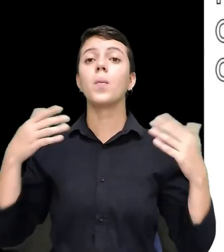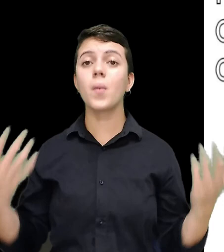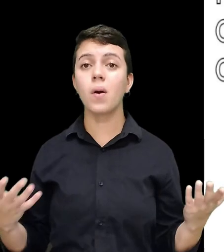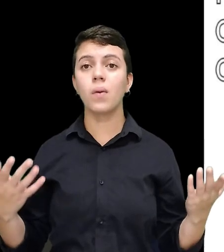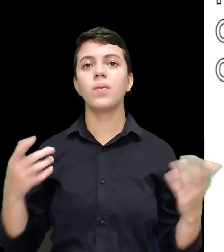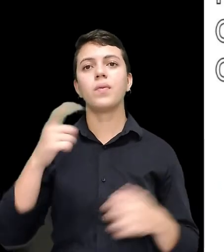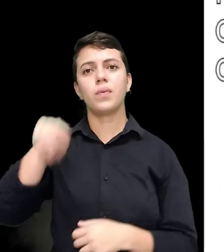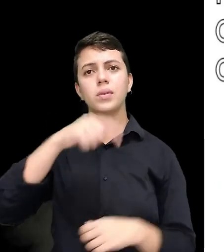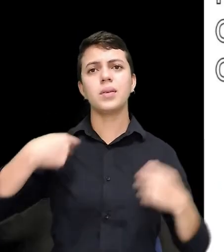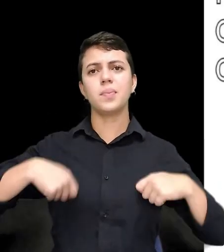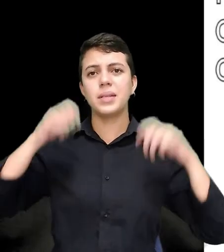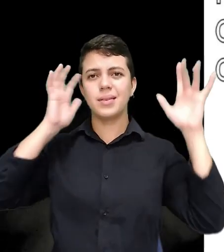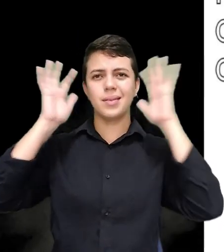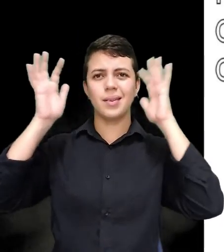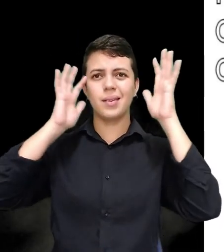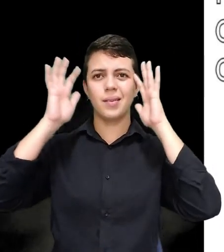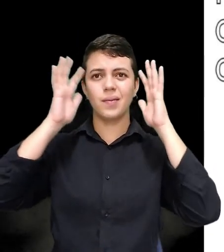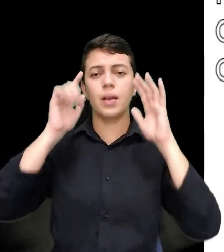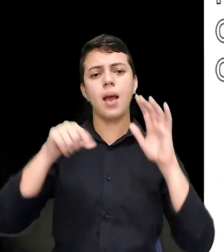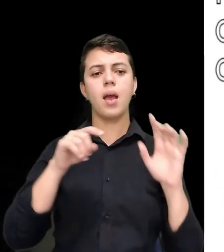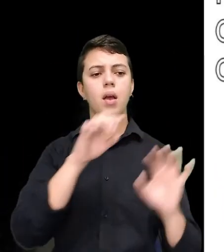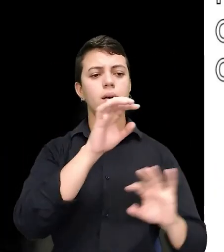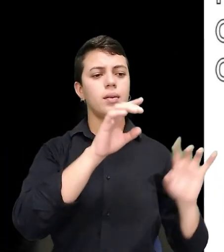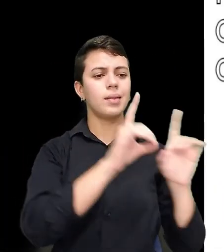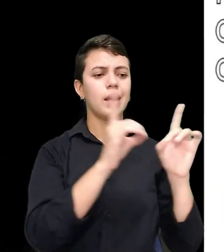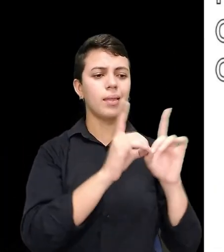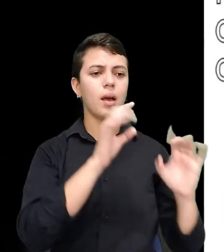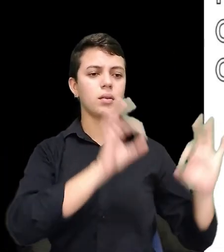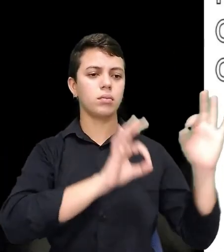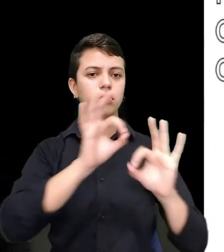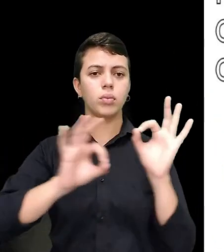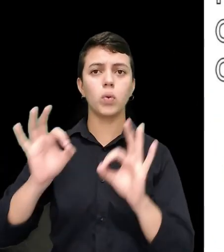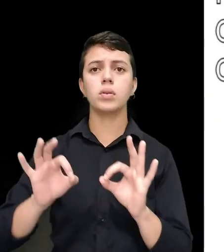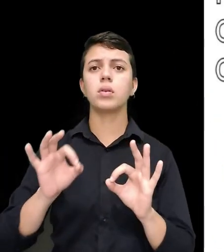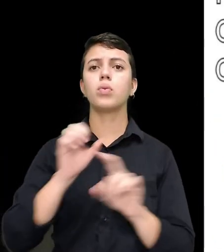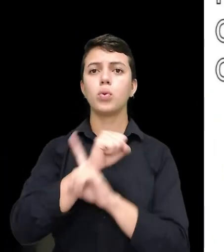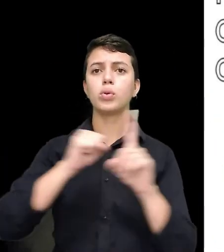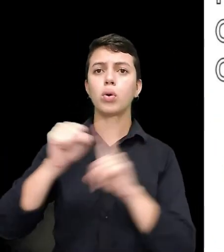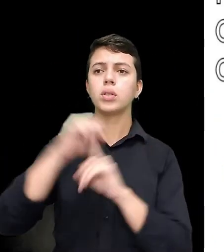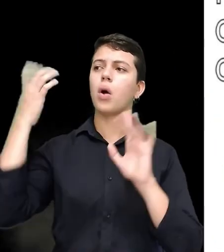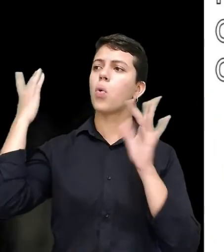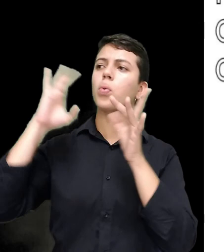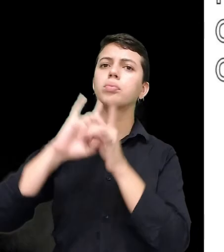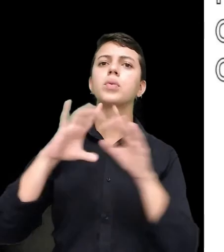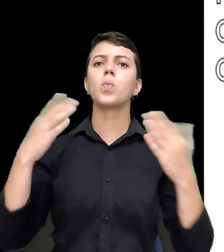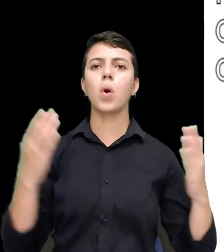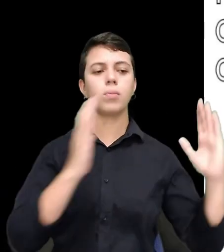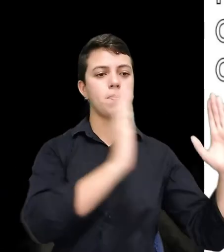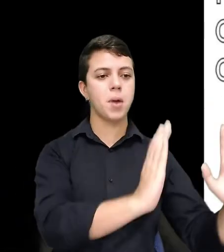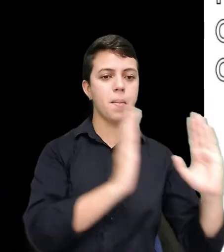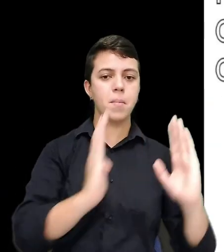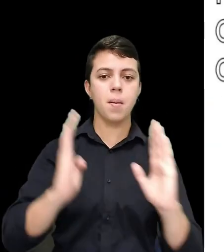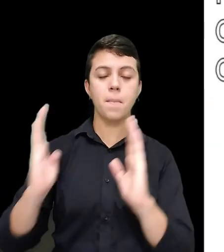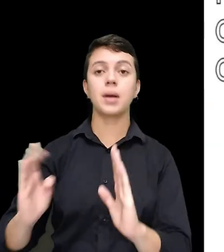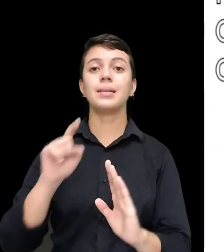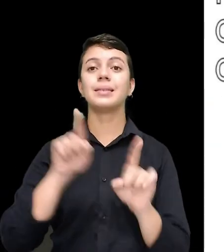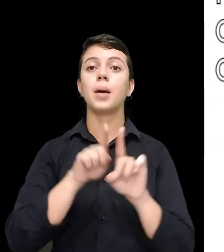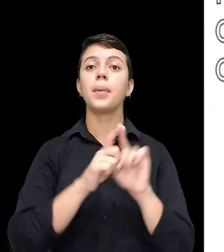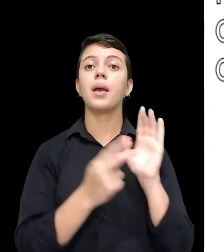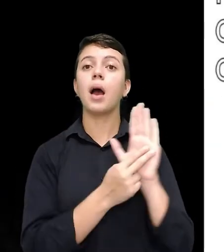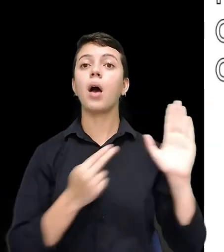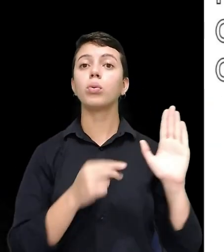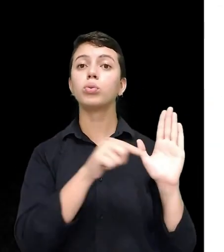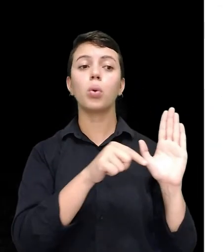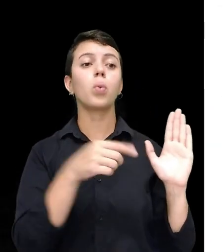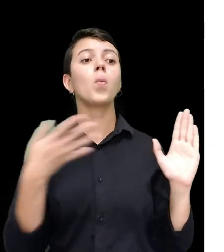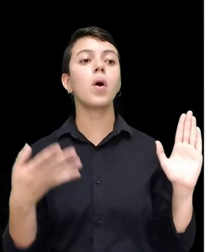de aprendizagem, essa própria organização didática em cada contexto social, tentando delimitar também os seus